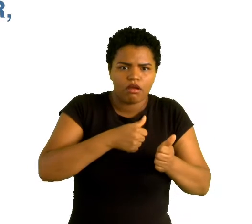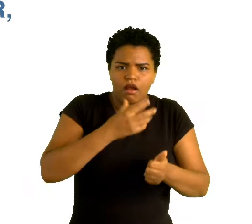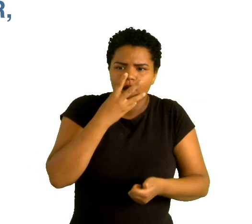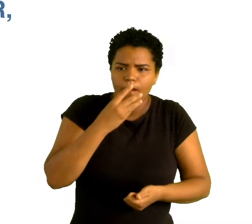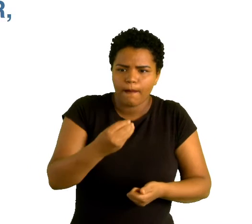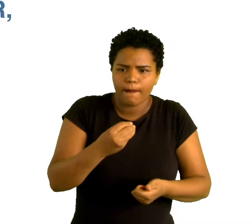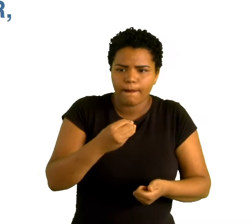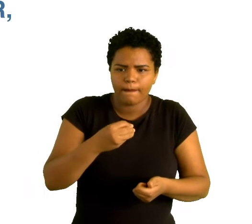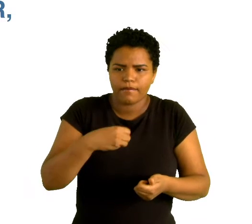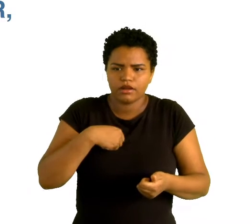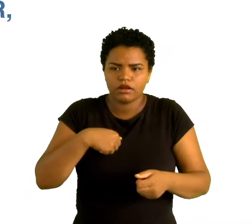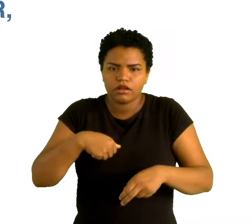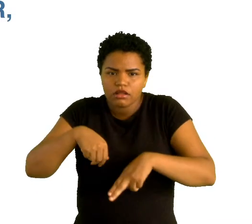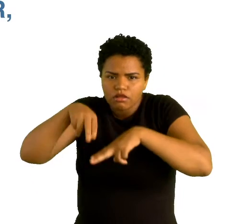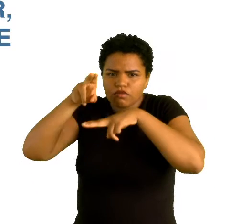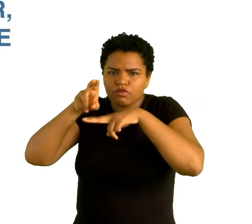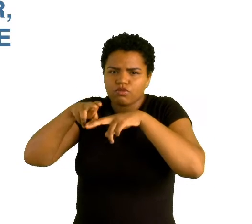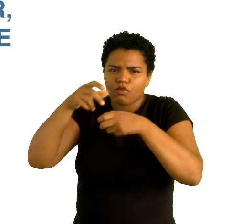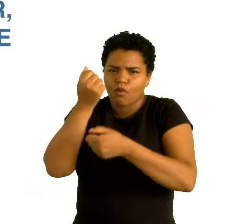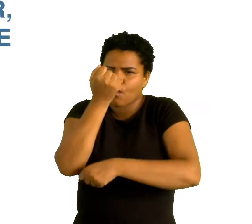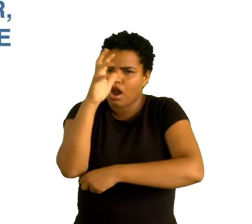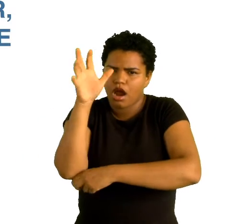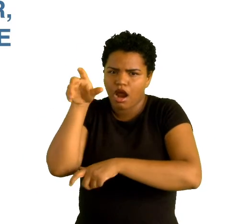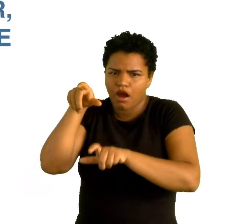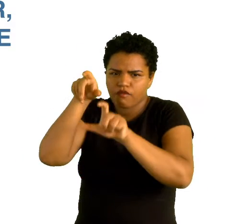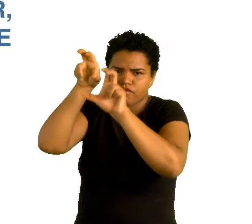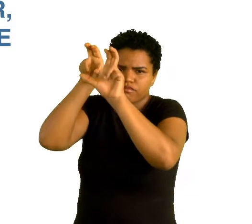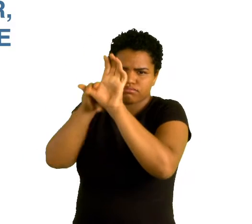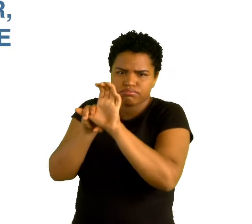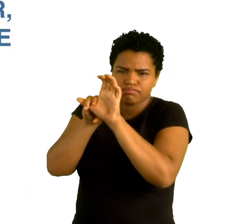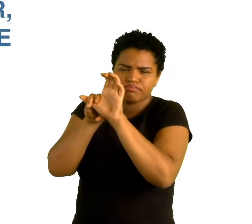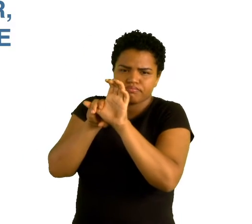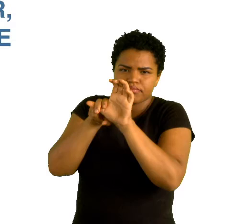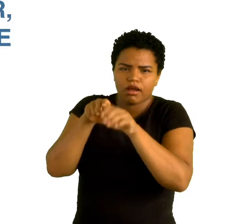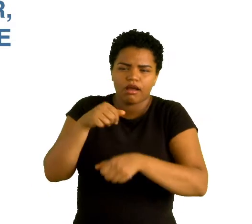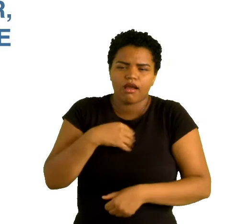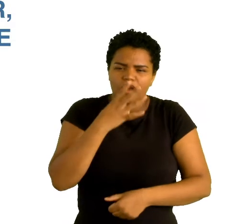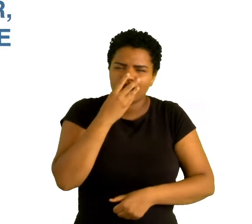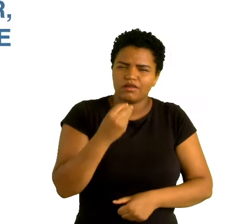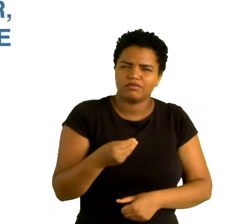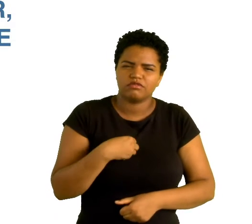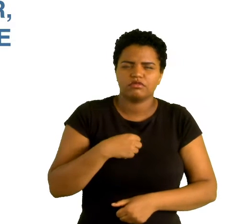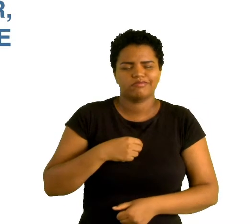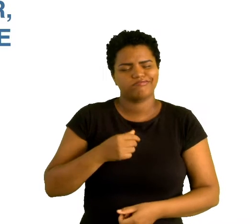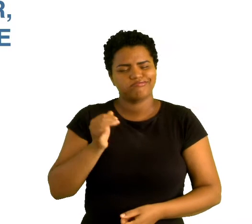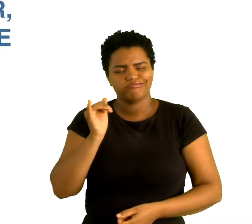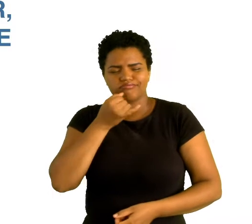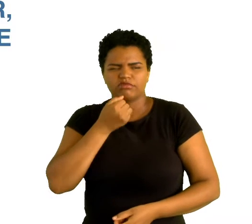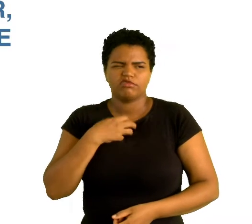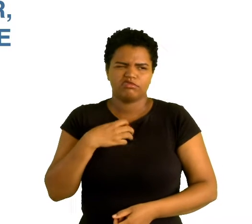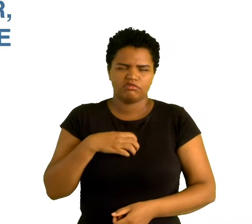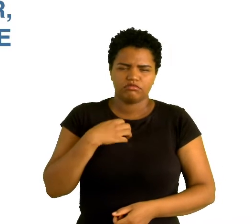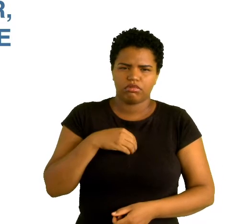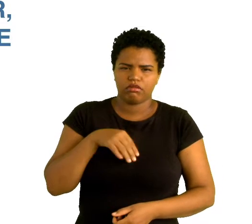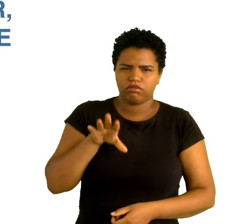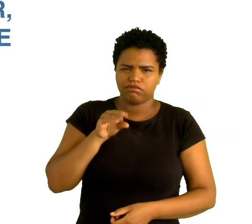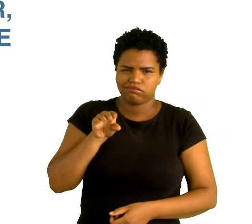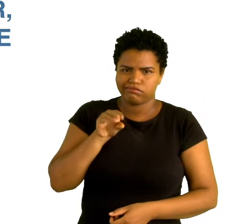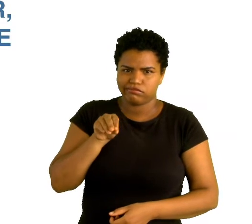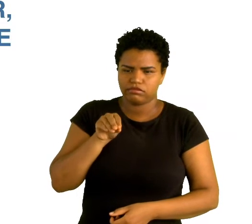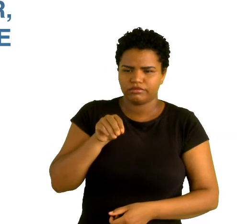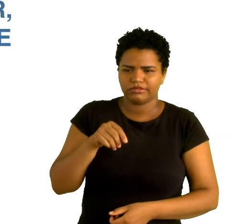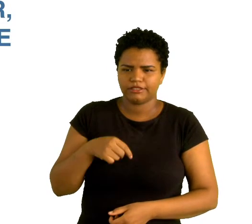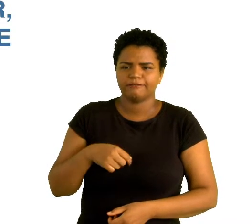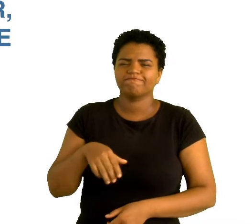empoleirou-se numa árvore. A raposa, desapontada, murmurou consigo mesmo: "Deixe